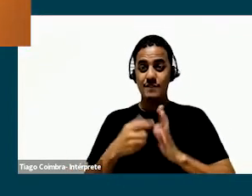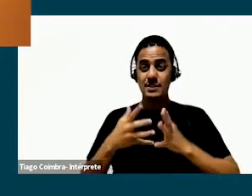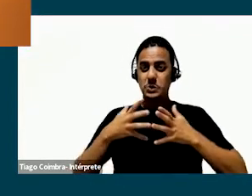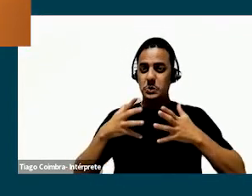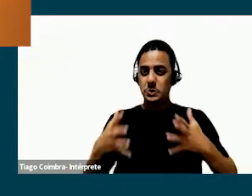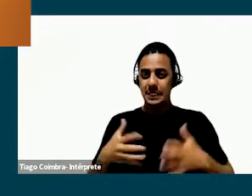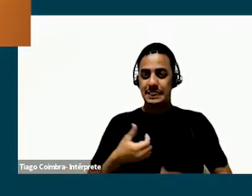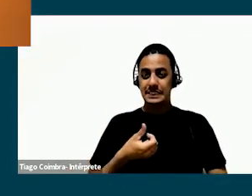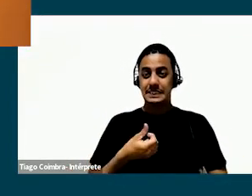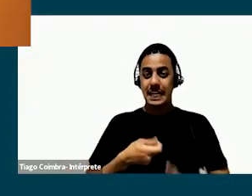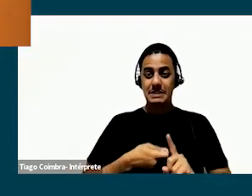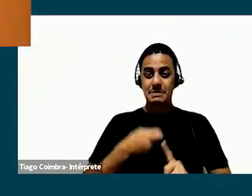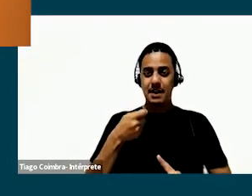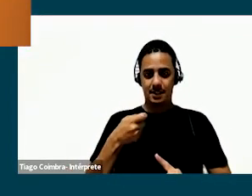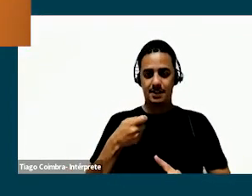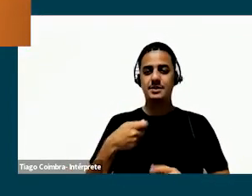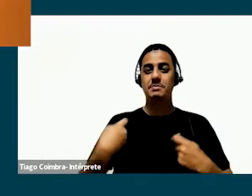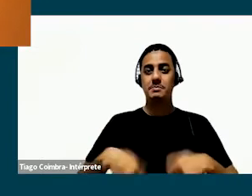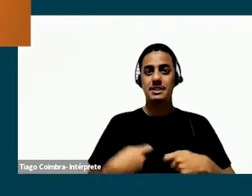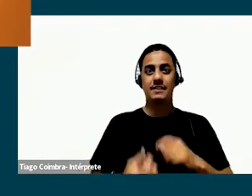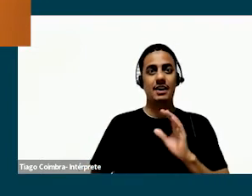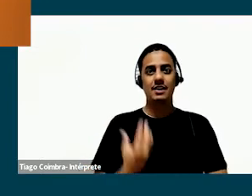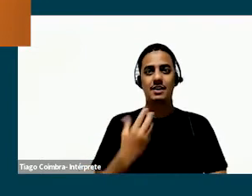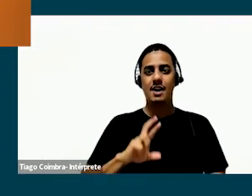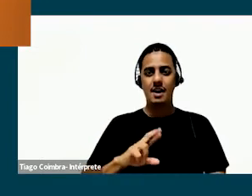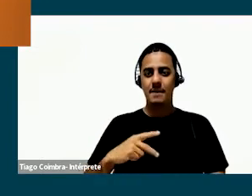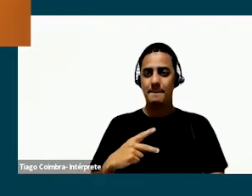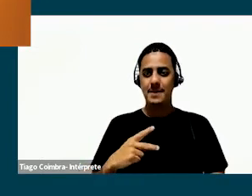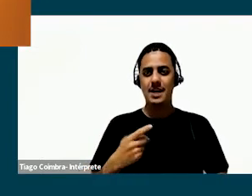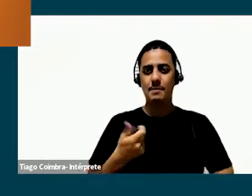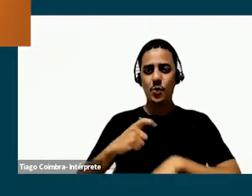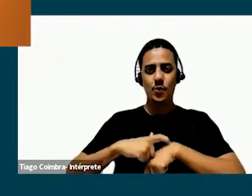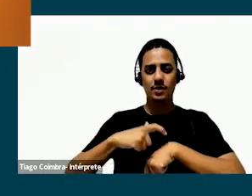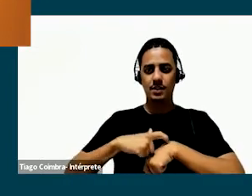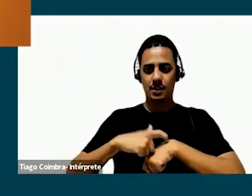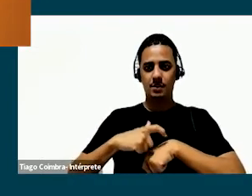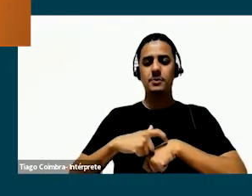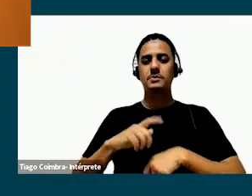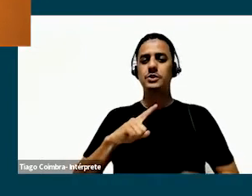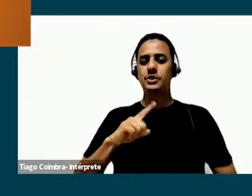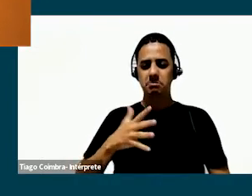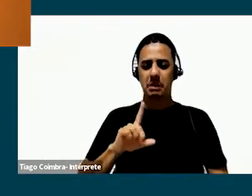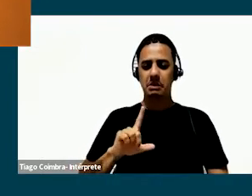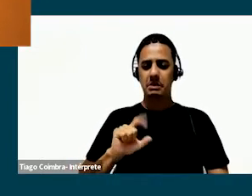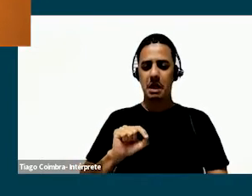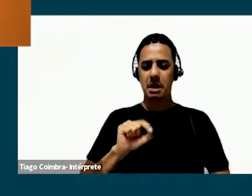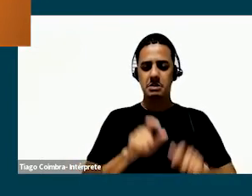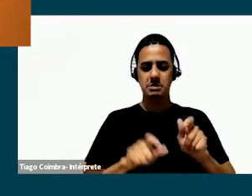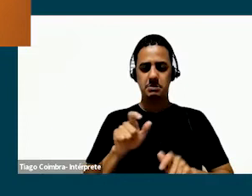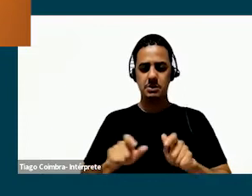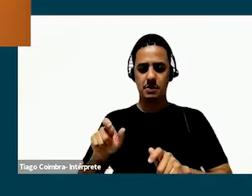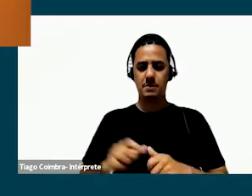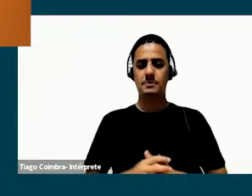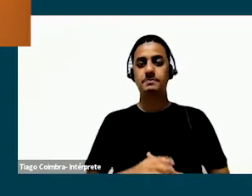em 6 meses, né? A gente precisava construir um ERP em pouco tempo, né? E nós éramos em torno de 10